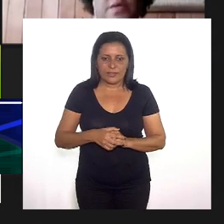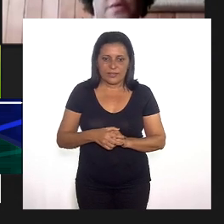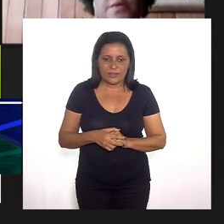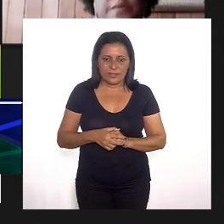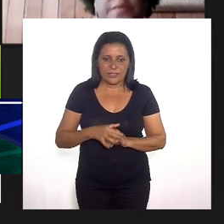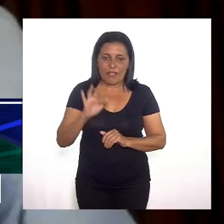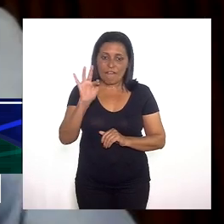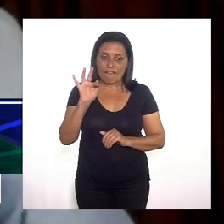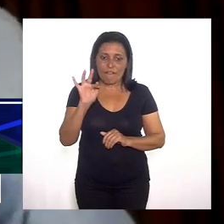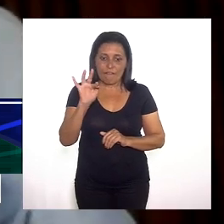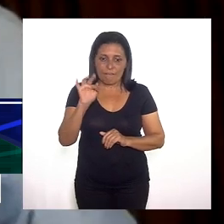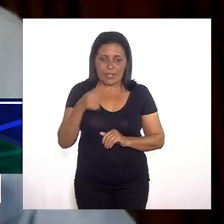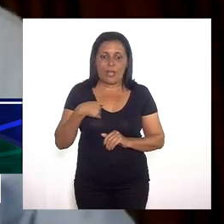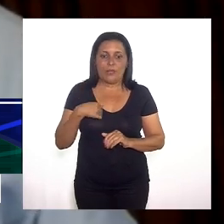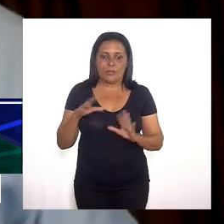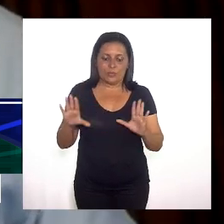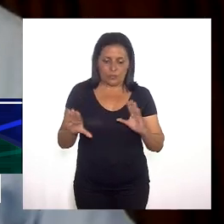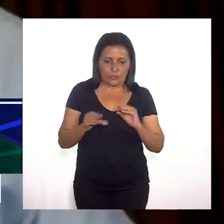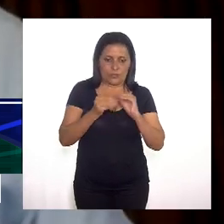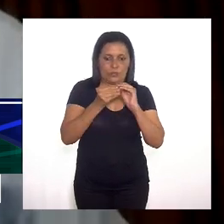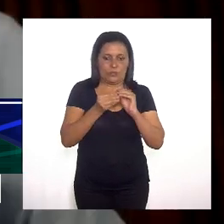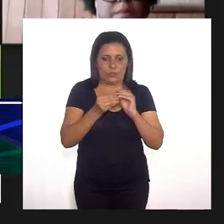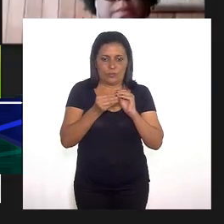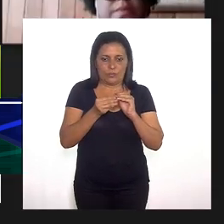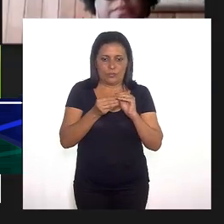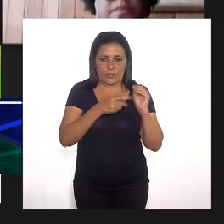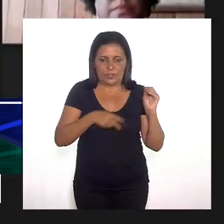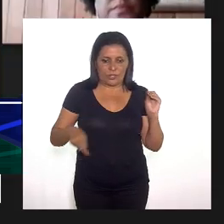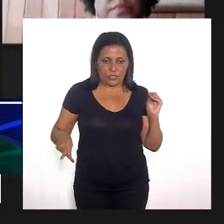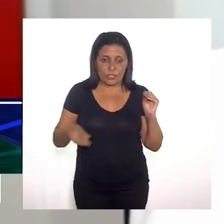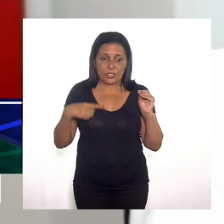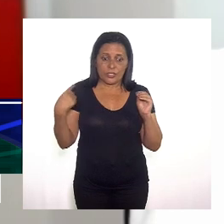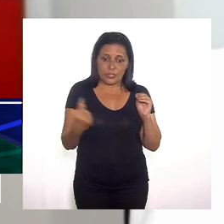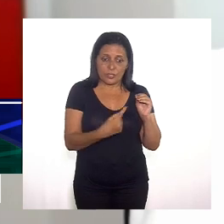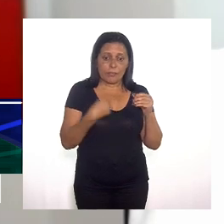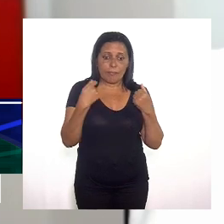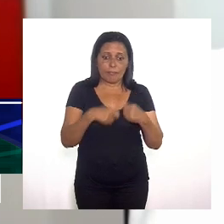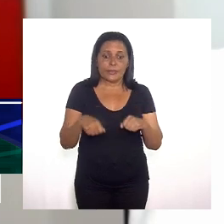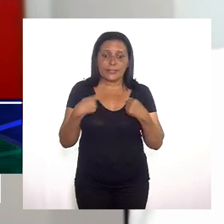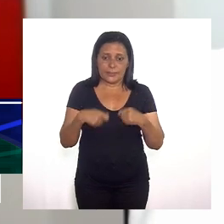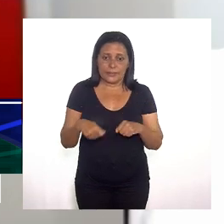Parecer é pela juridicidade com emenda, senhor presidente. A gente precisa